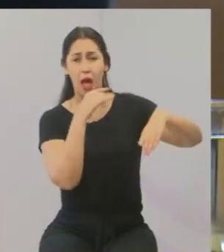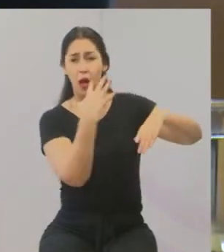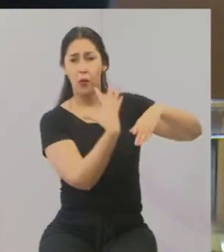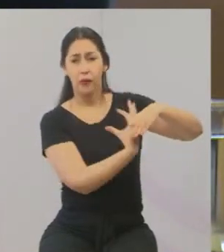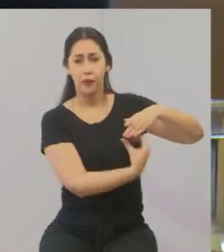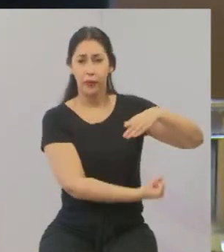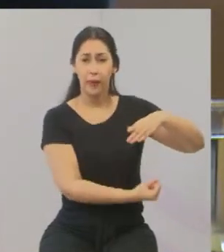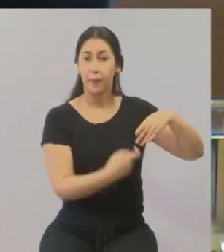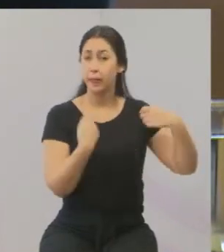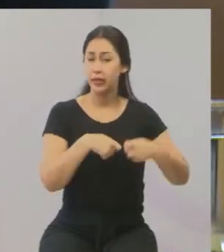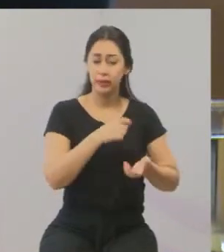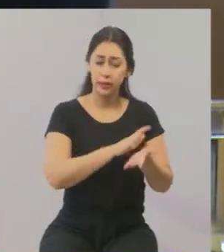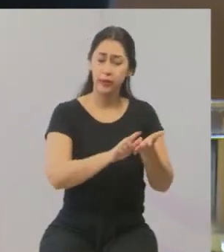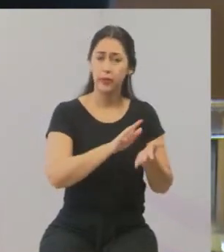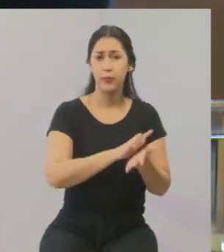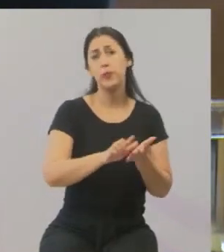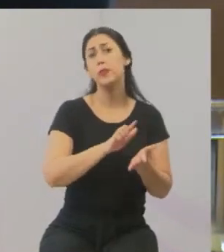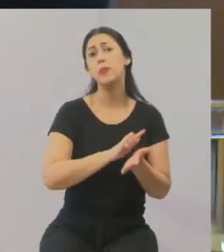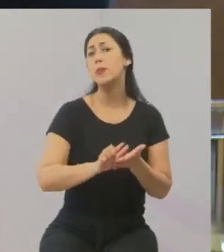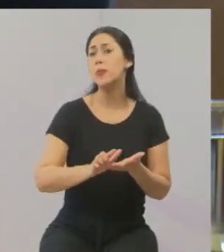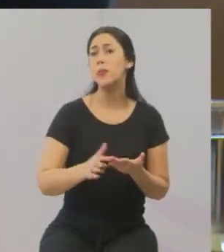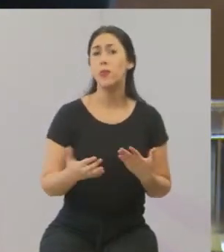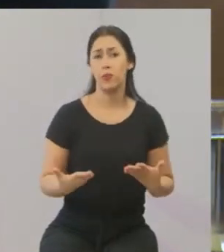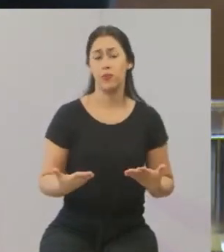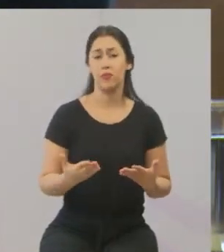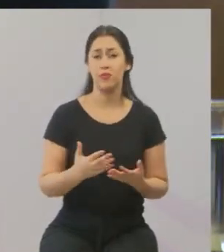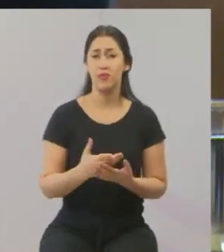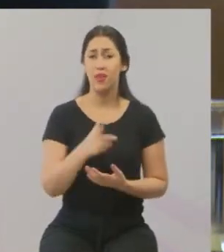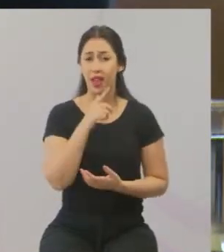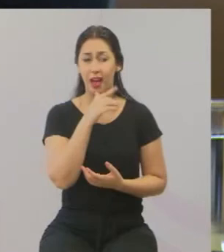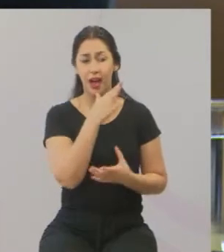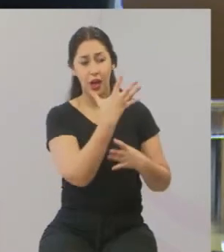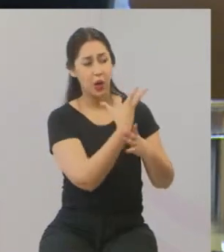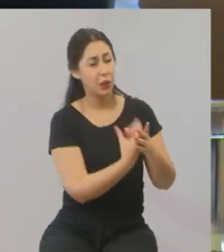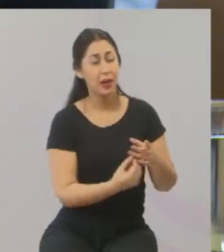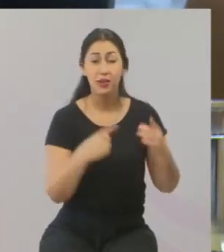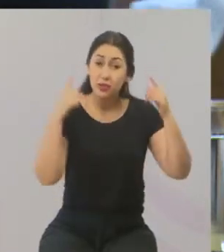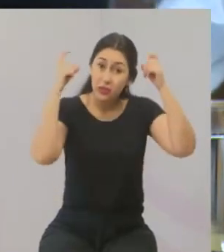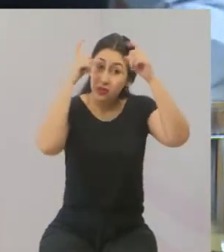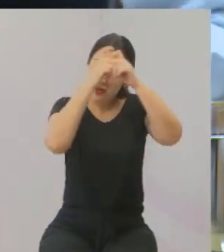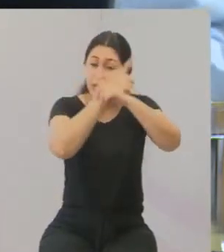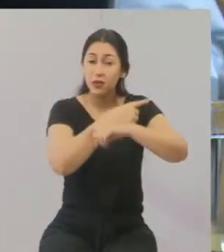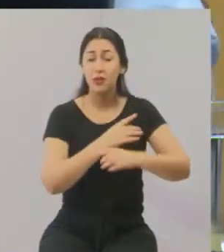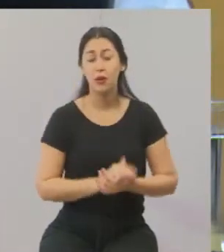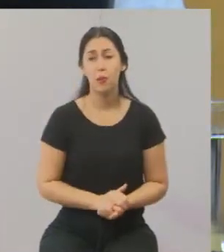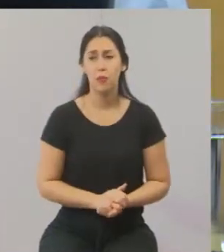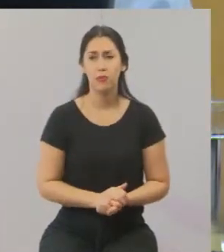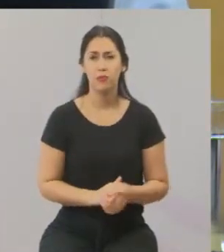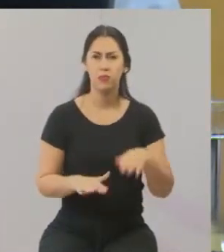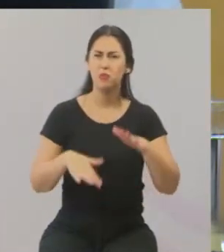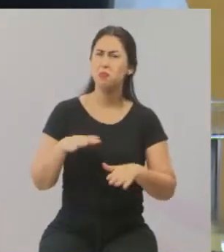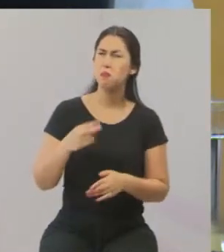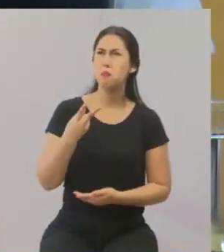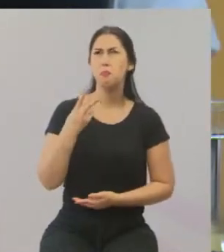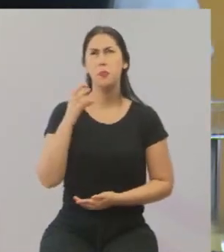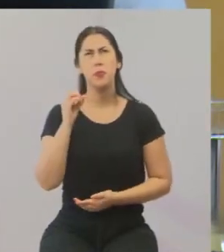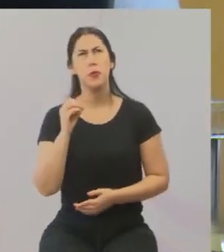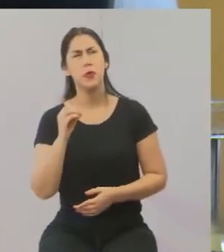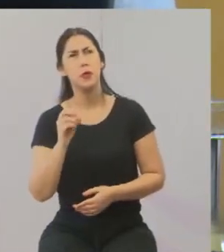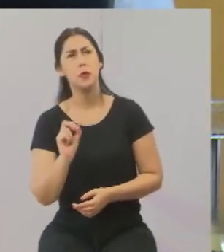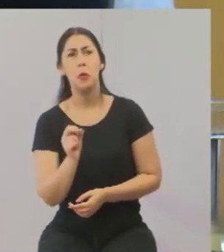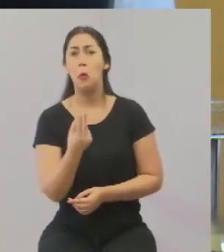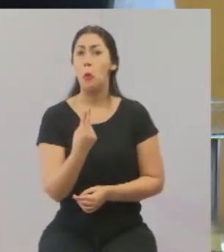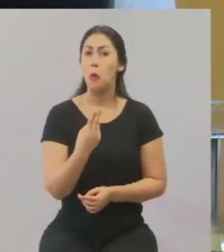pneu no concreto e dificultando o escoamento de água, existente material com cerca de 20 a 30 centímetros do nível